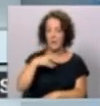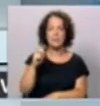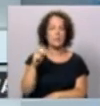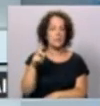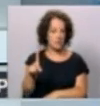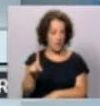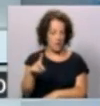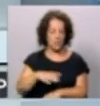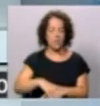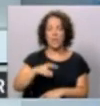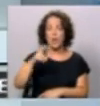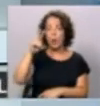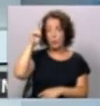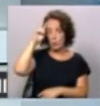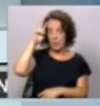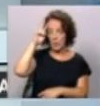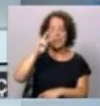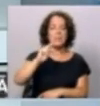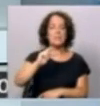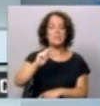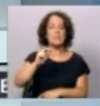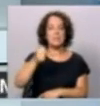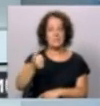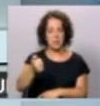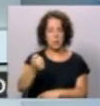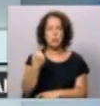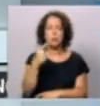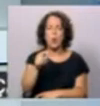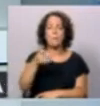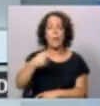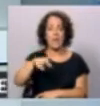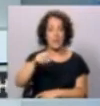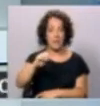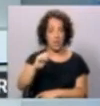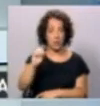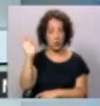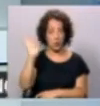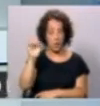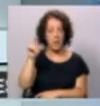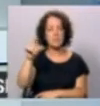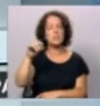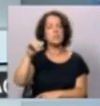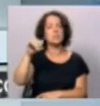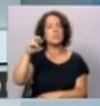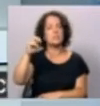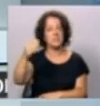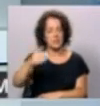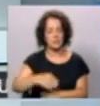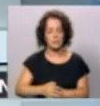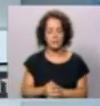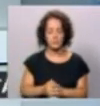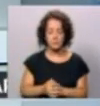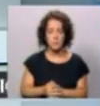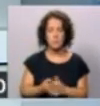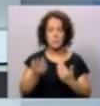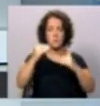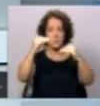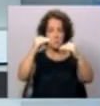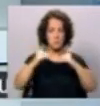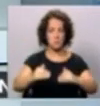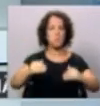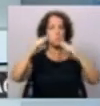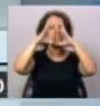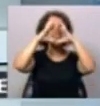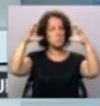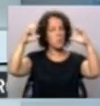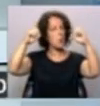e 35 em Porto Alegre, apenas 27 para as Penhas Douradas. Região Sul, novamente, céu pouco nublado ou limpo. Aqui também uma pequena